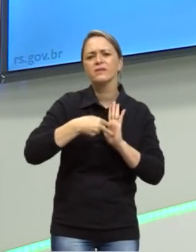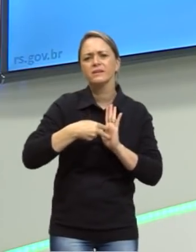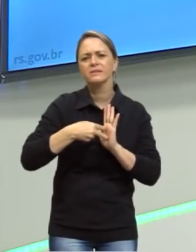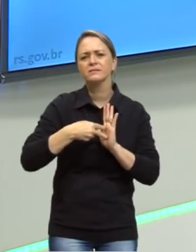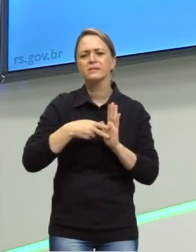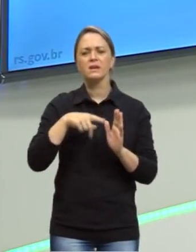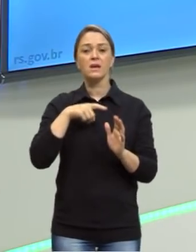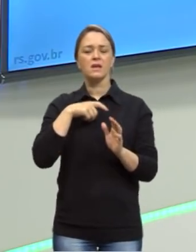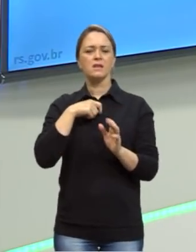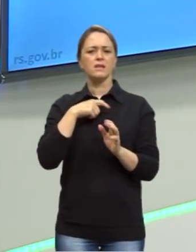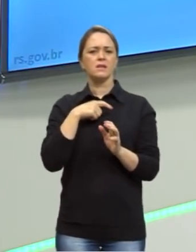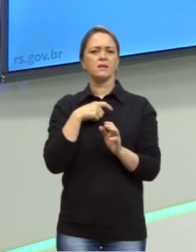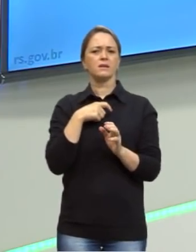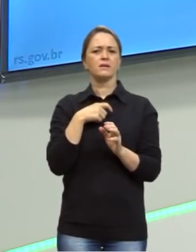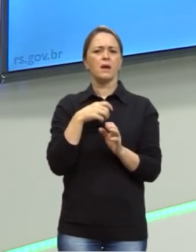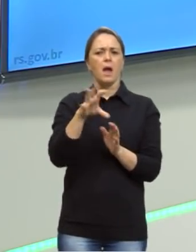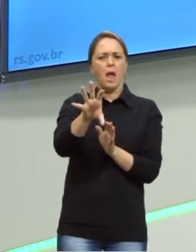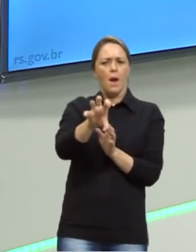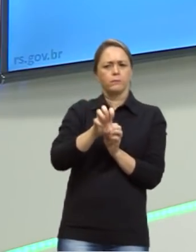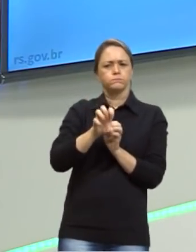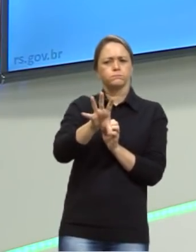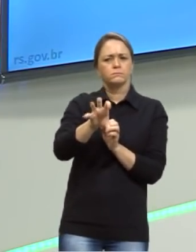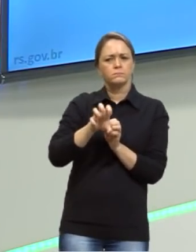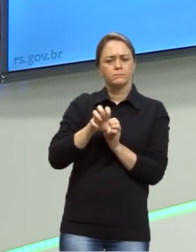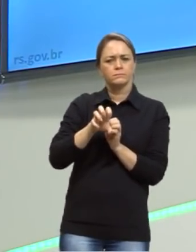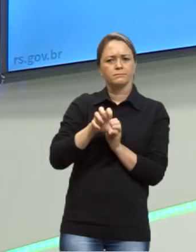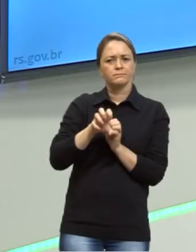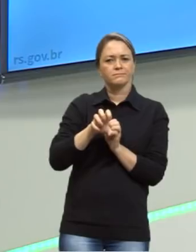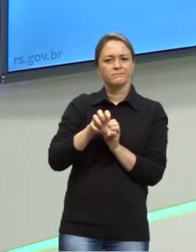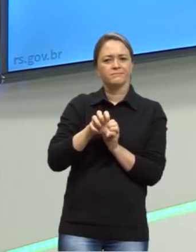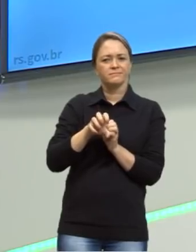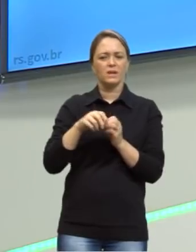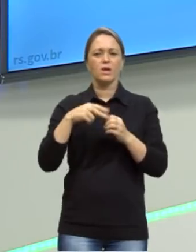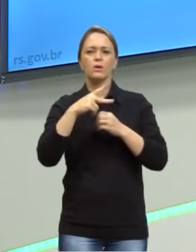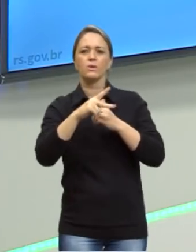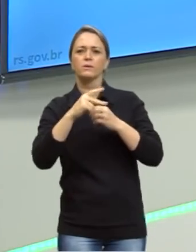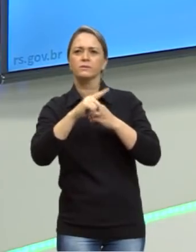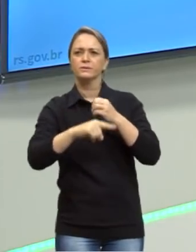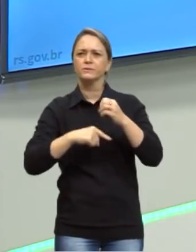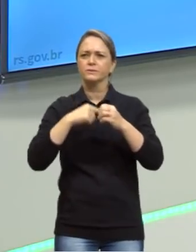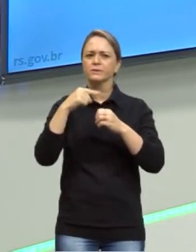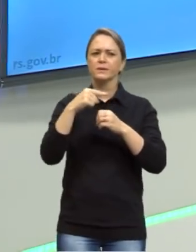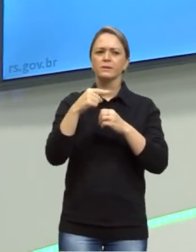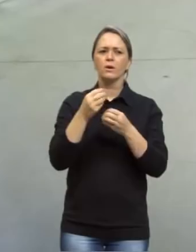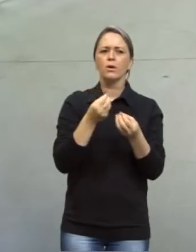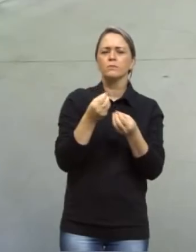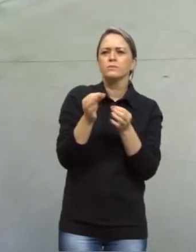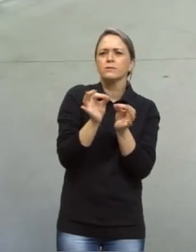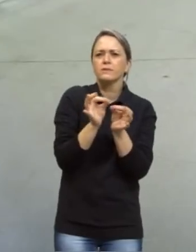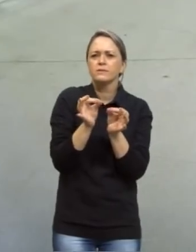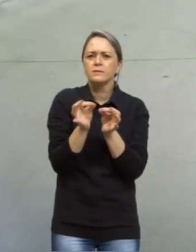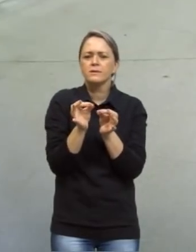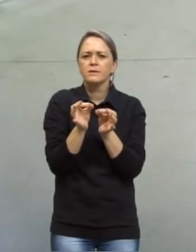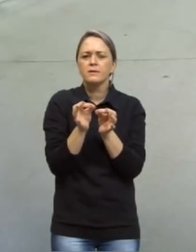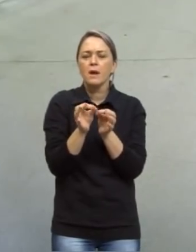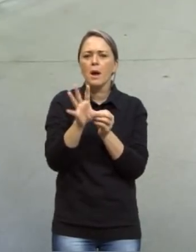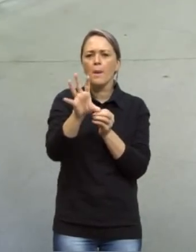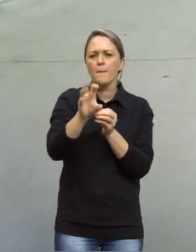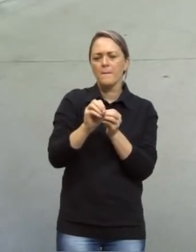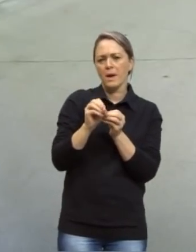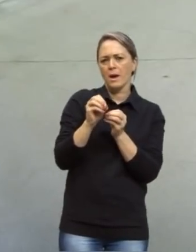isso que ele tem tendência a puxar para ele o par de elétrons como é que se forma aquela ligação se eu pegar o